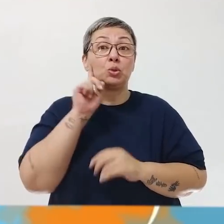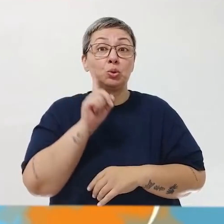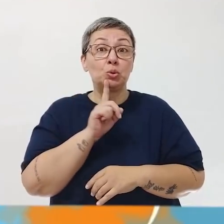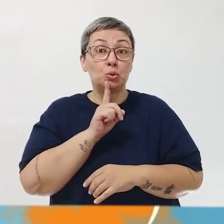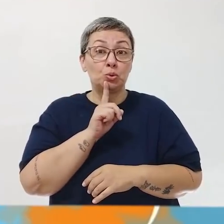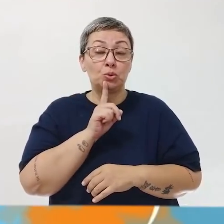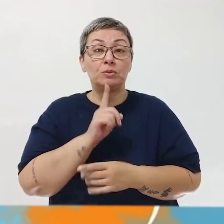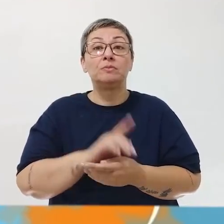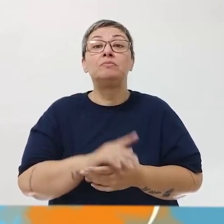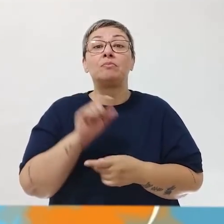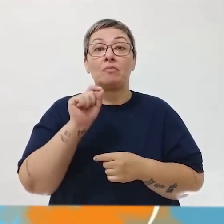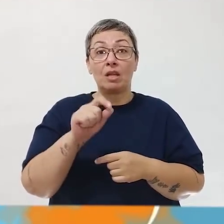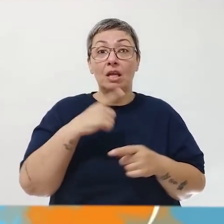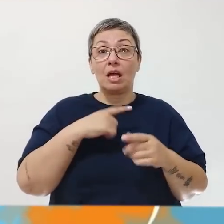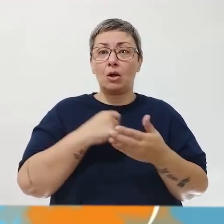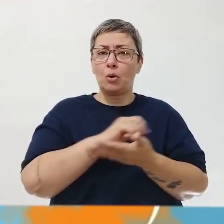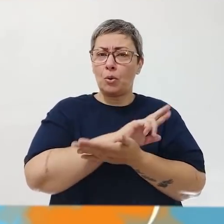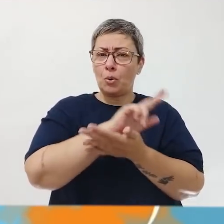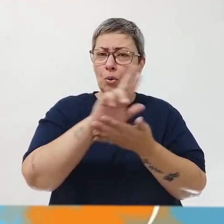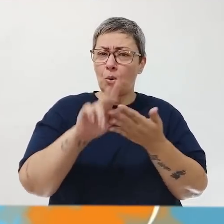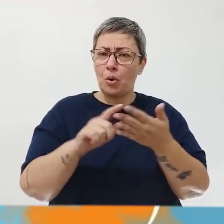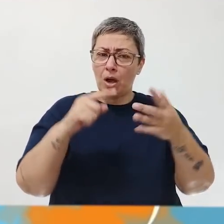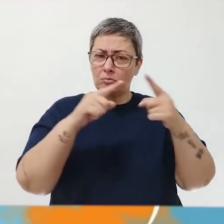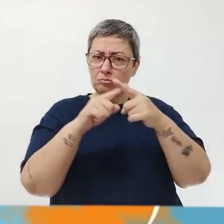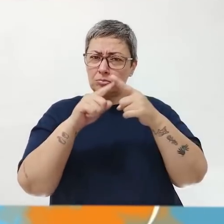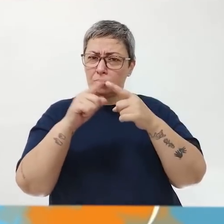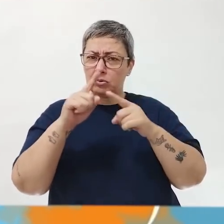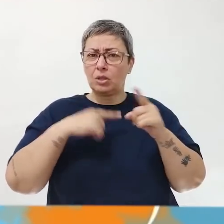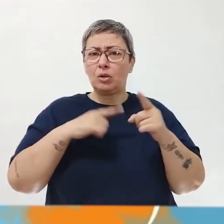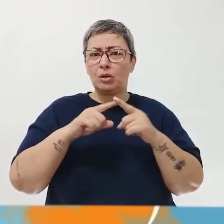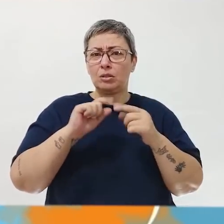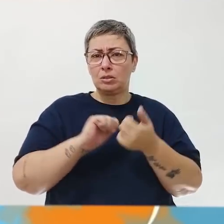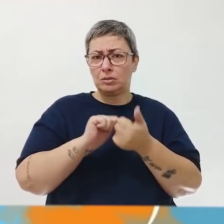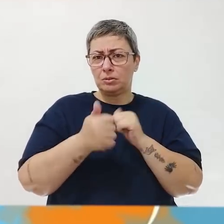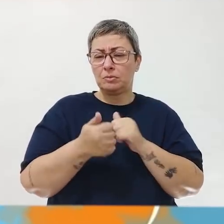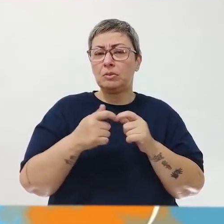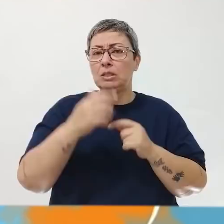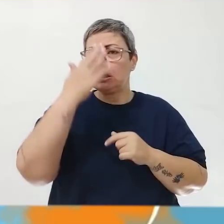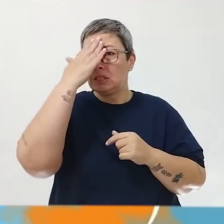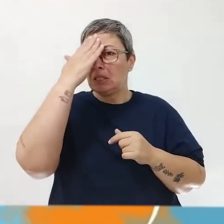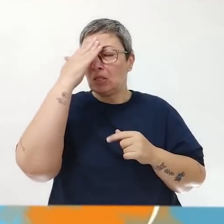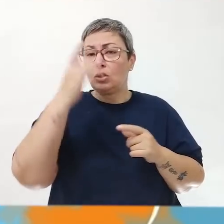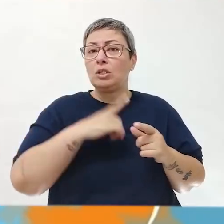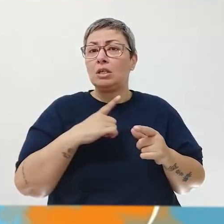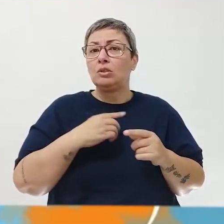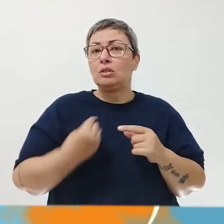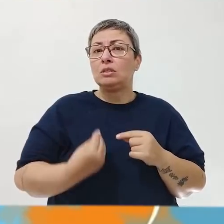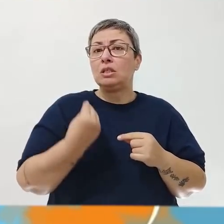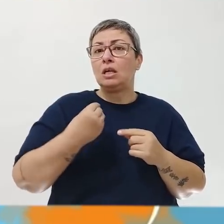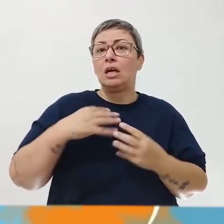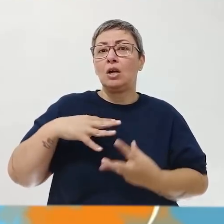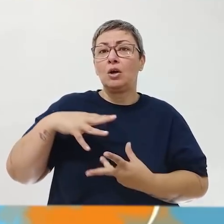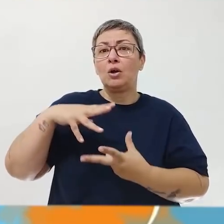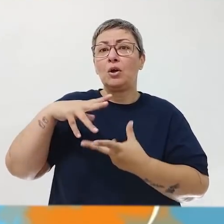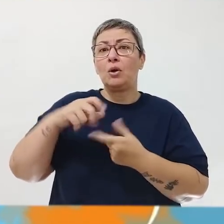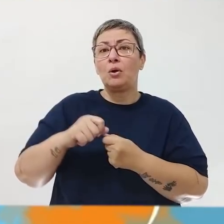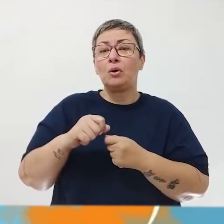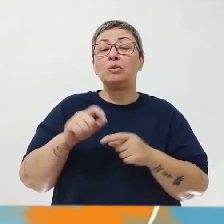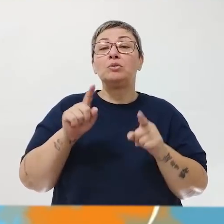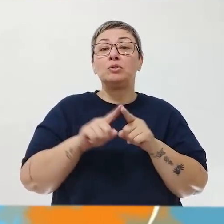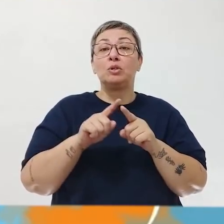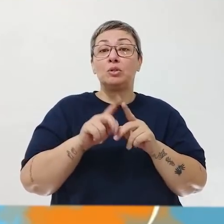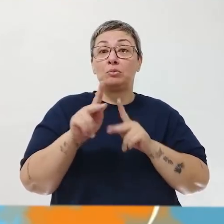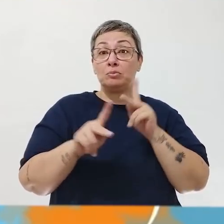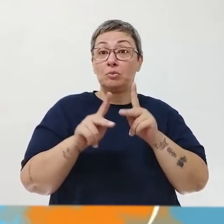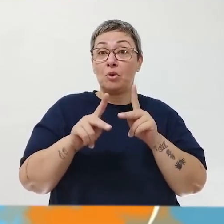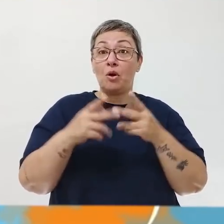atletas surdos, e que traz diversas modalidades esportivas. Vocês sabiam que existem os Jogos Mundiais dos Povos